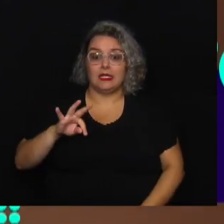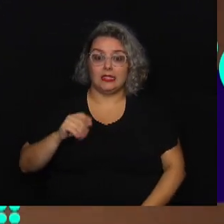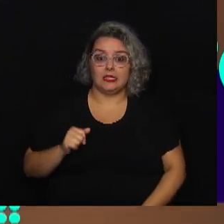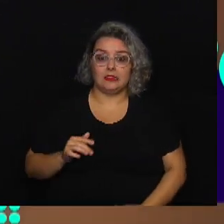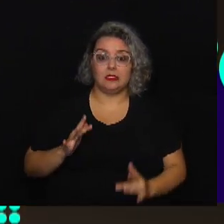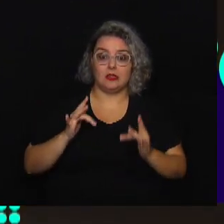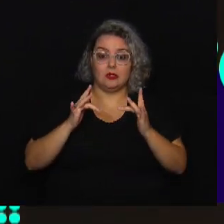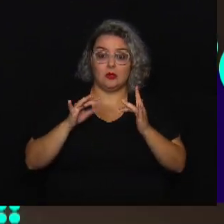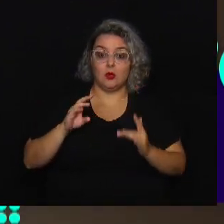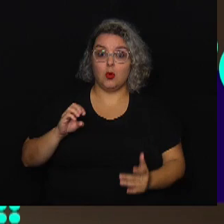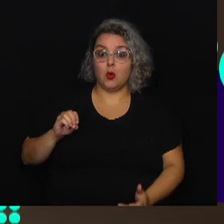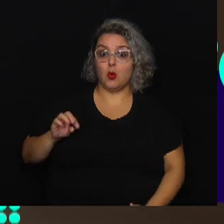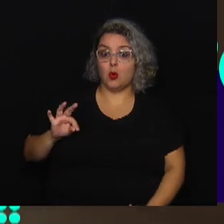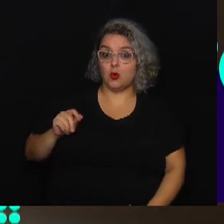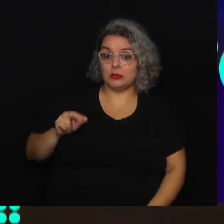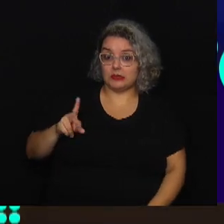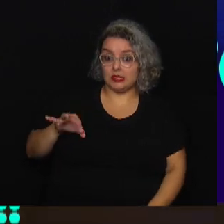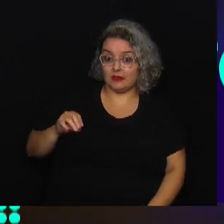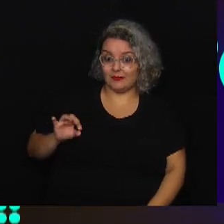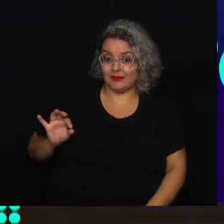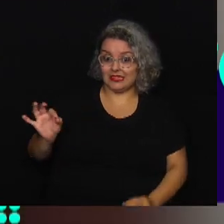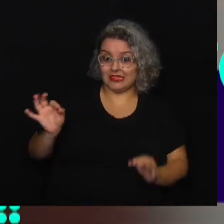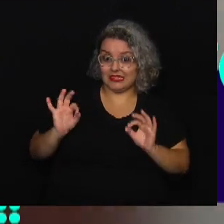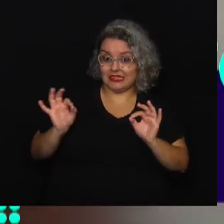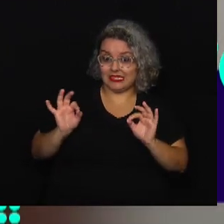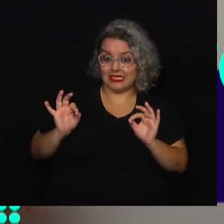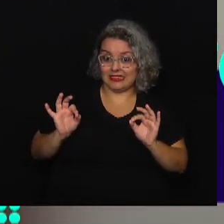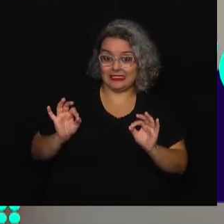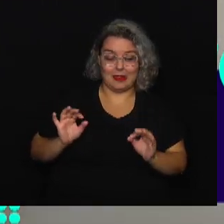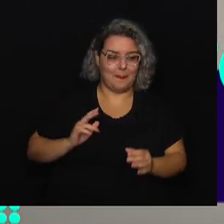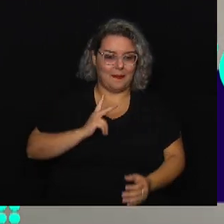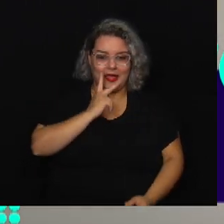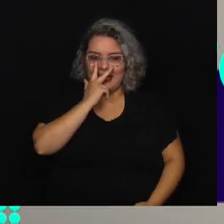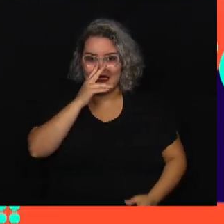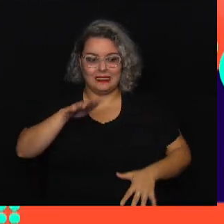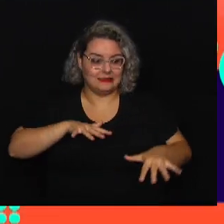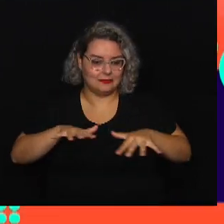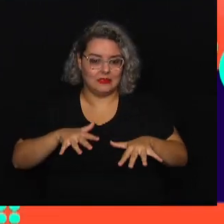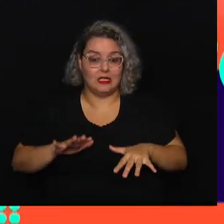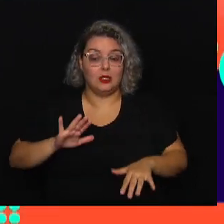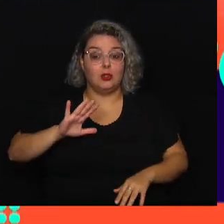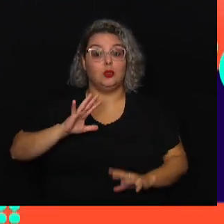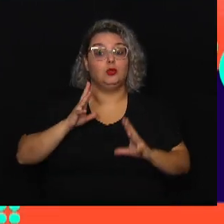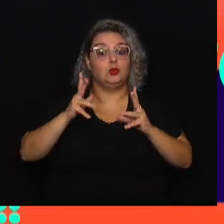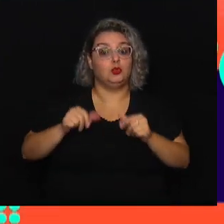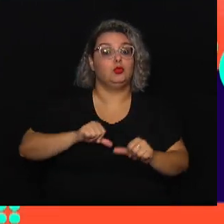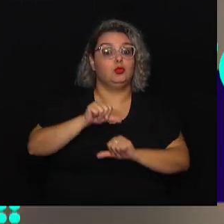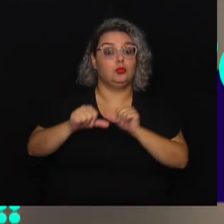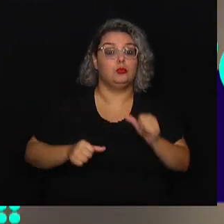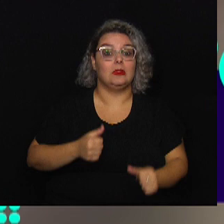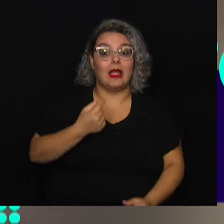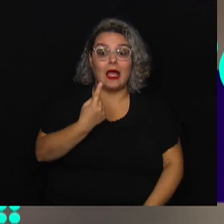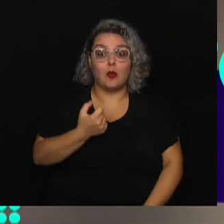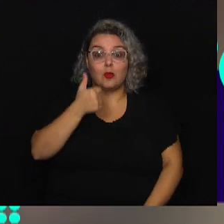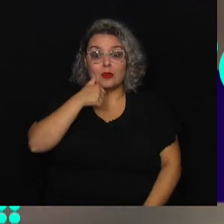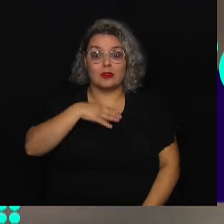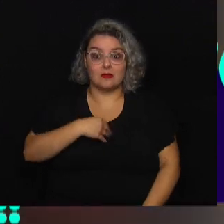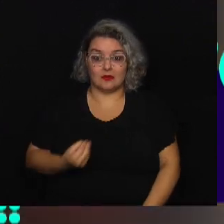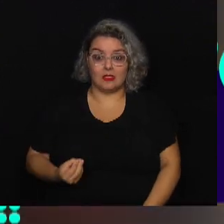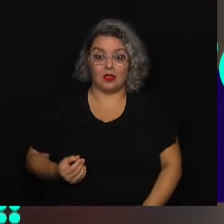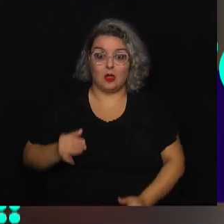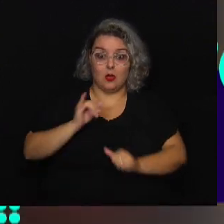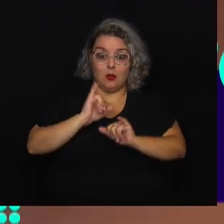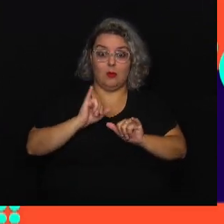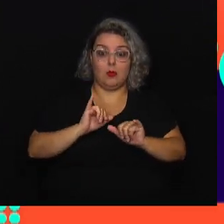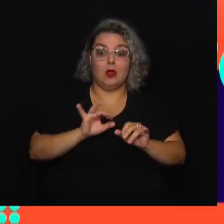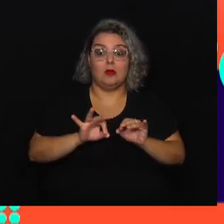com Otávio e nada parece abalar seu equilíbrio. Tudo muda quando a sua filha única revela seus planos de